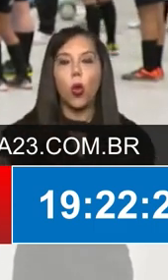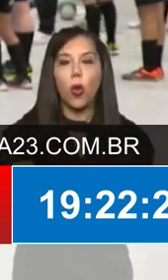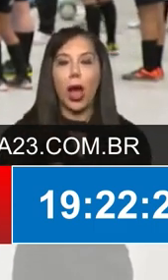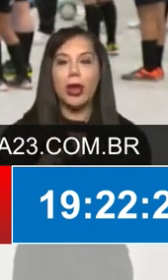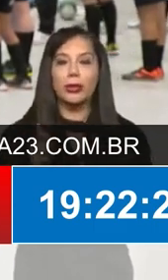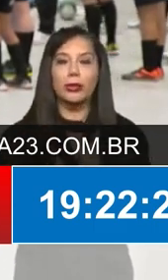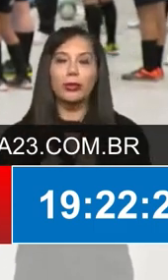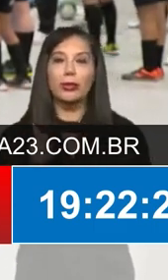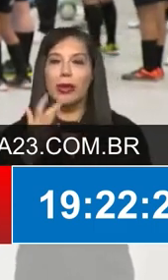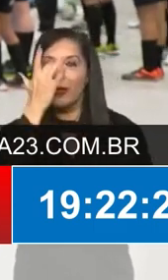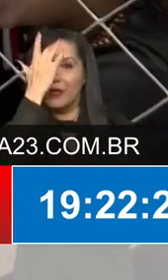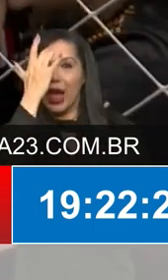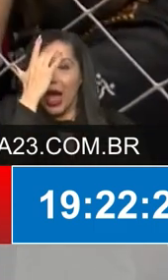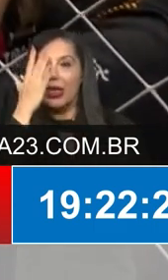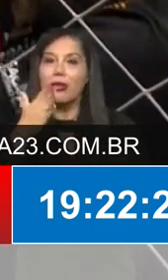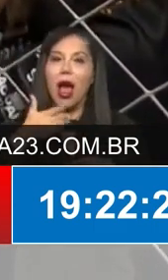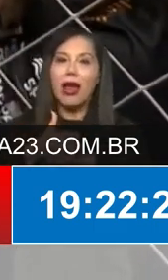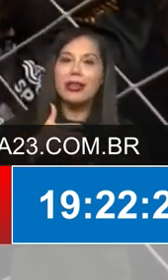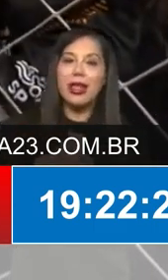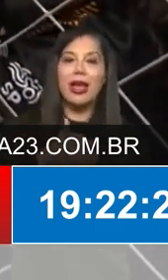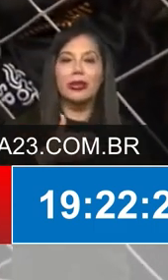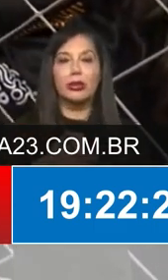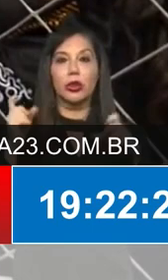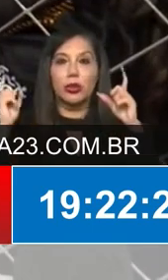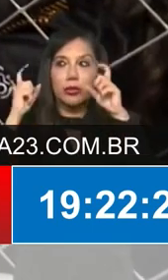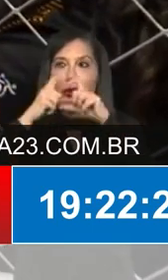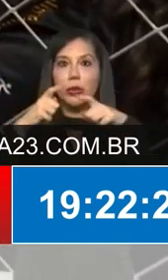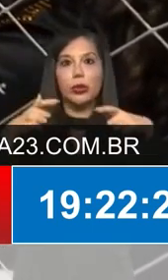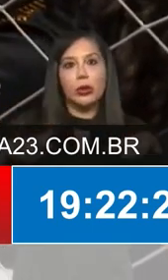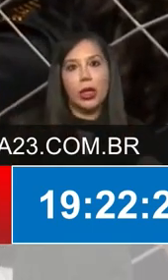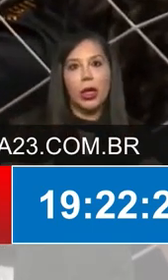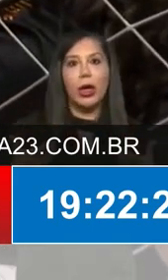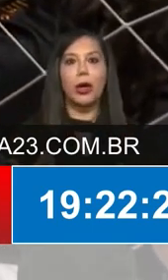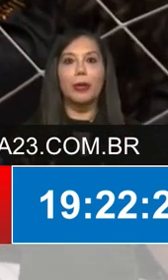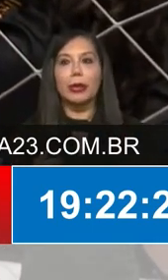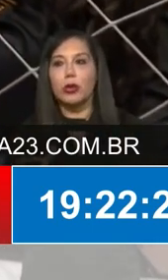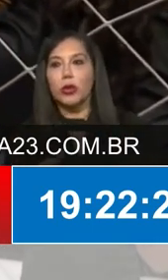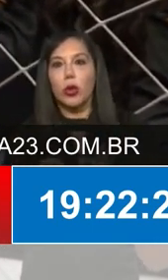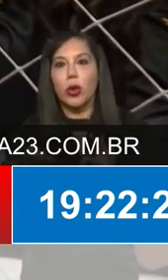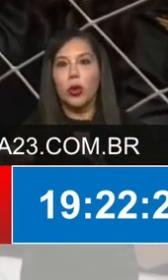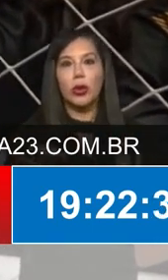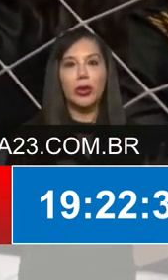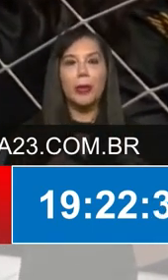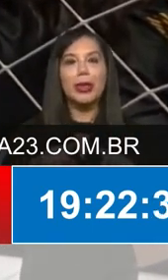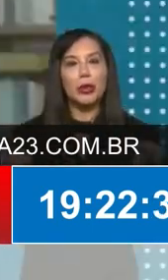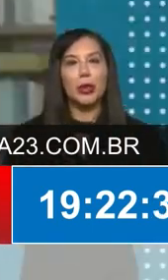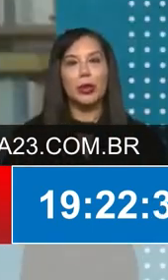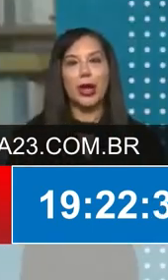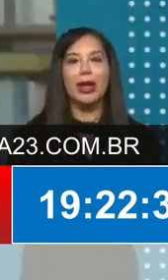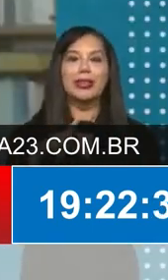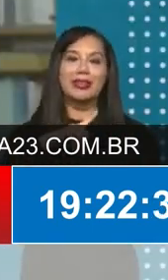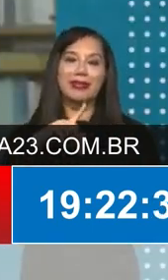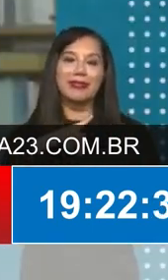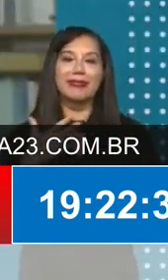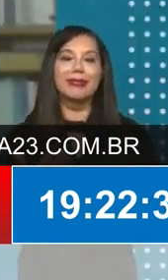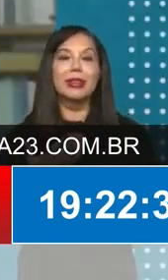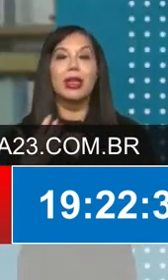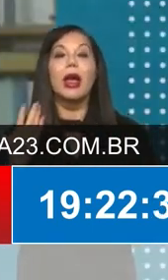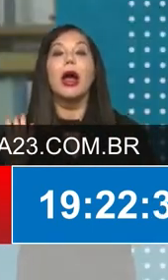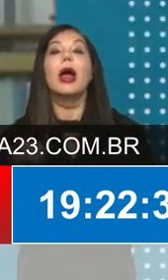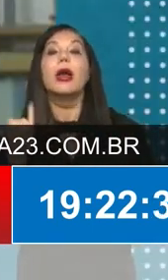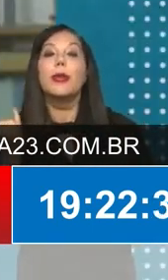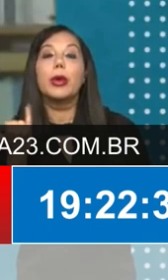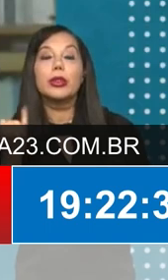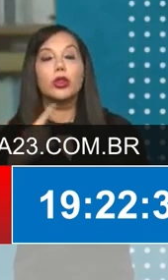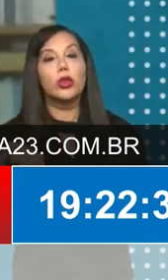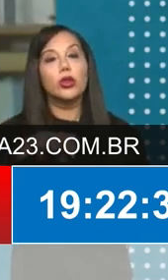fácil o acesso para as meninas, né? Difícil ter um campo aqui. Você tem que se movimentar e mais longe. Agora, quadra tem a cada esquina. Eu chamo a atenção para a gente